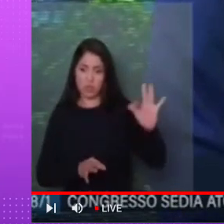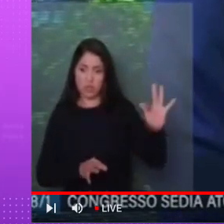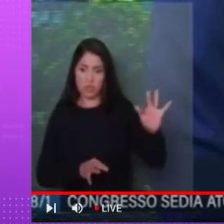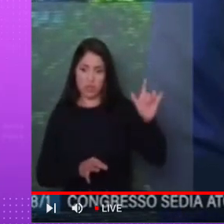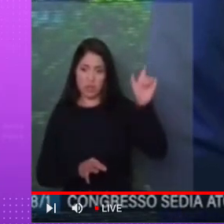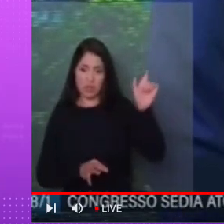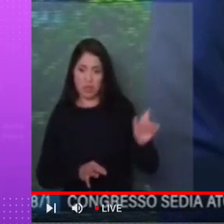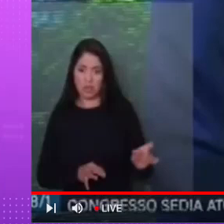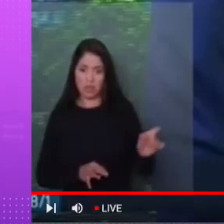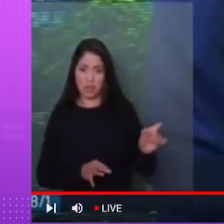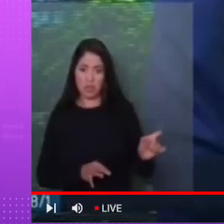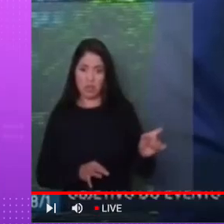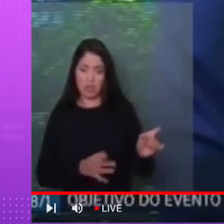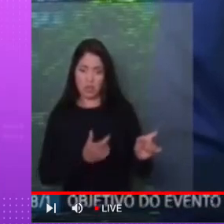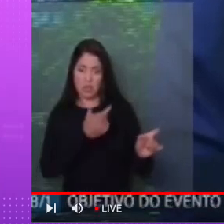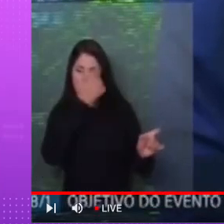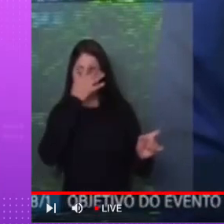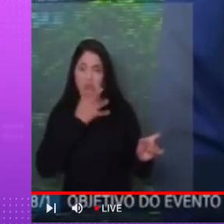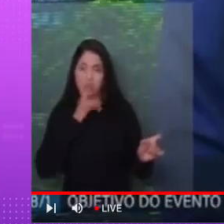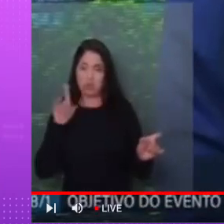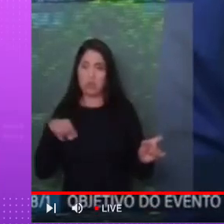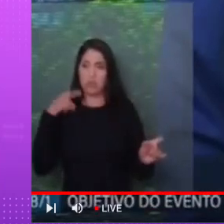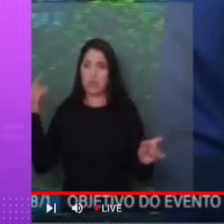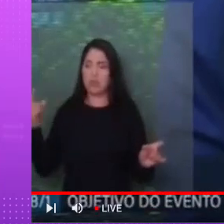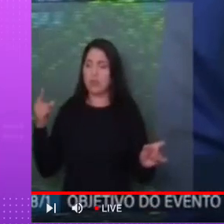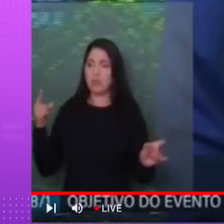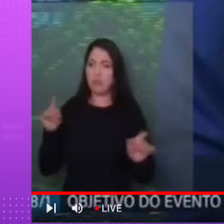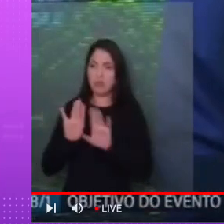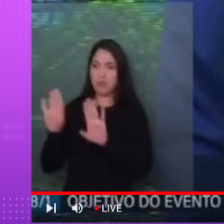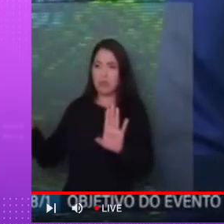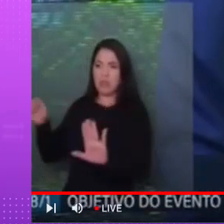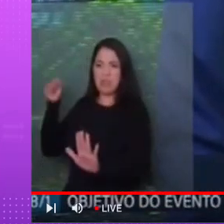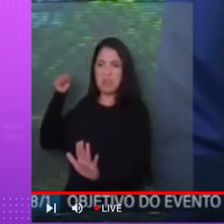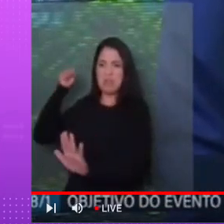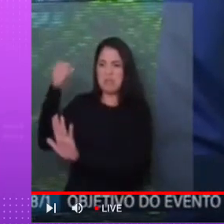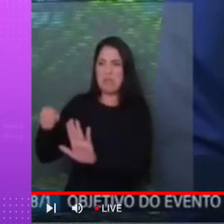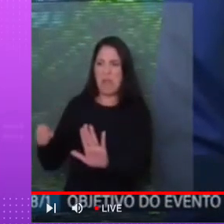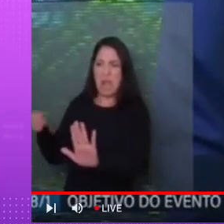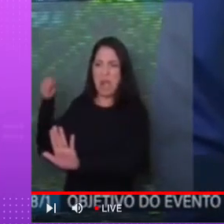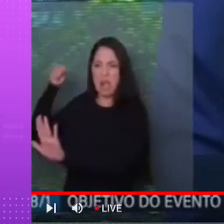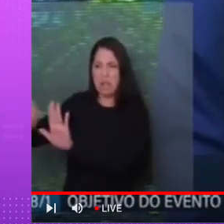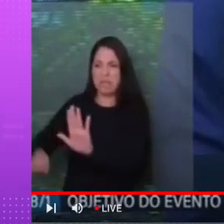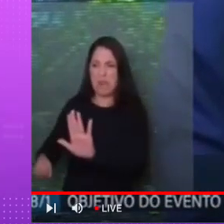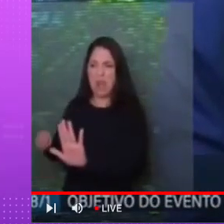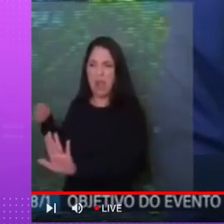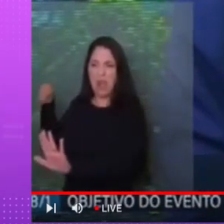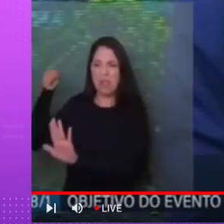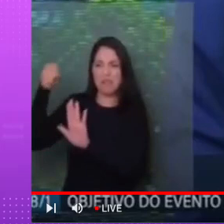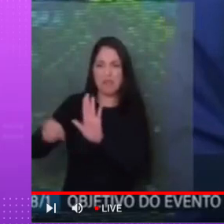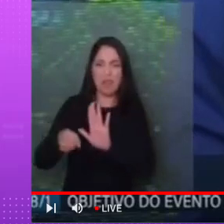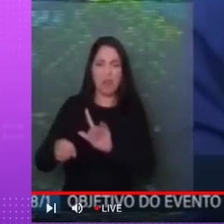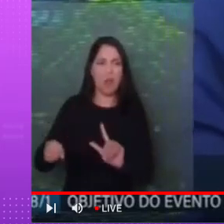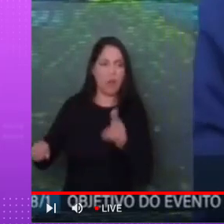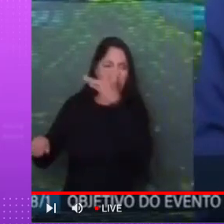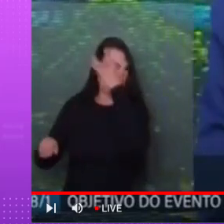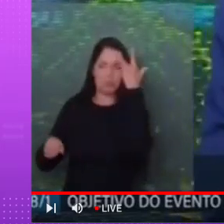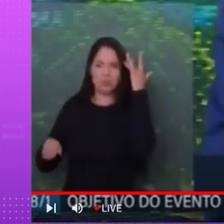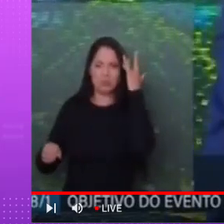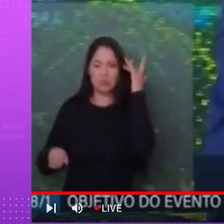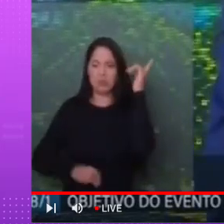de golpe de Estado, dano qualificado pela violência, grave ameaça contra o patrimônio público da União